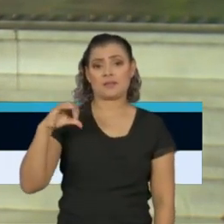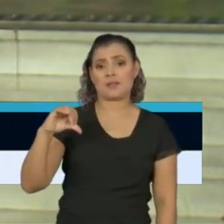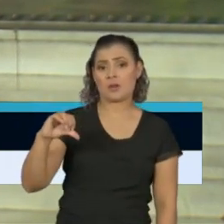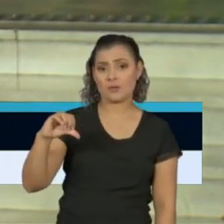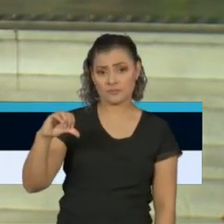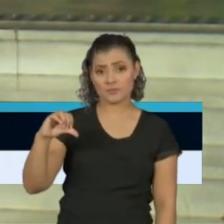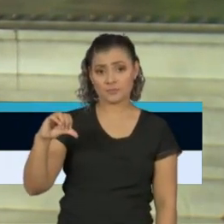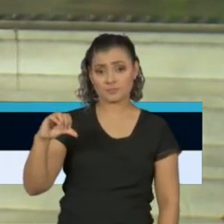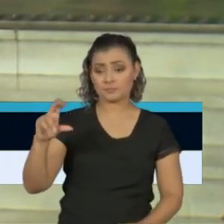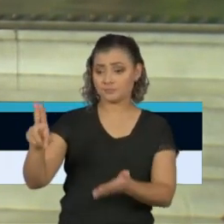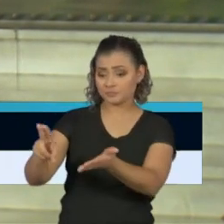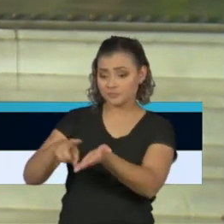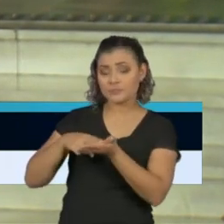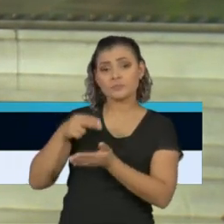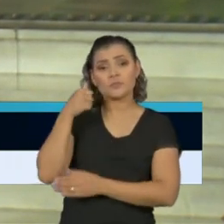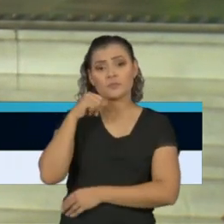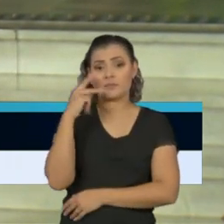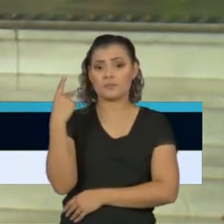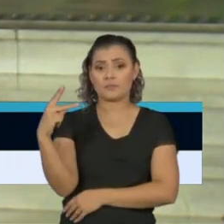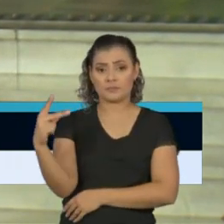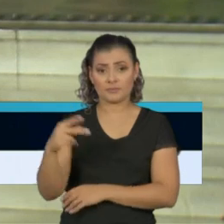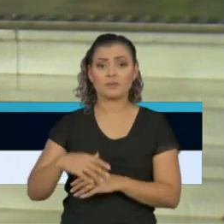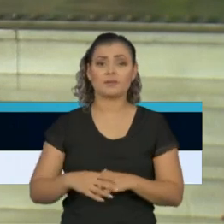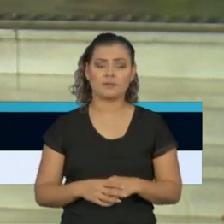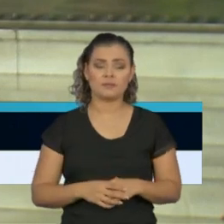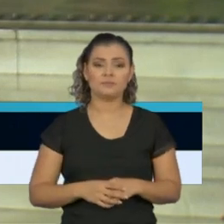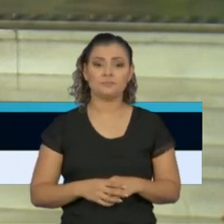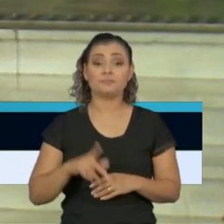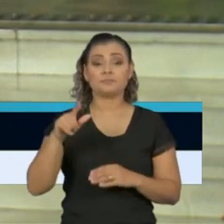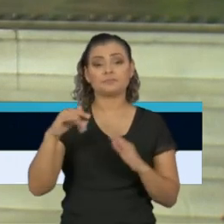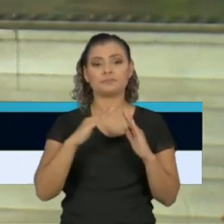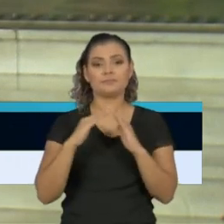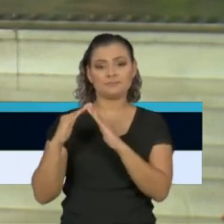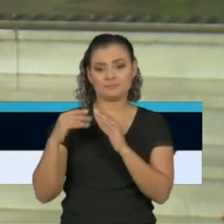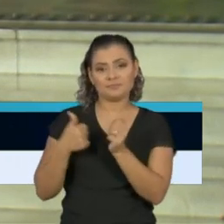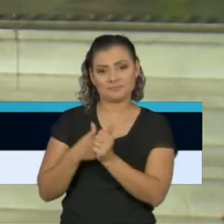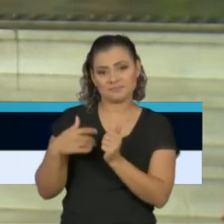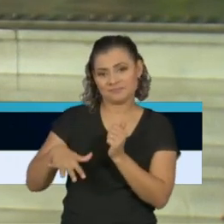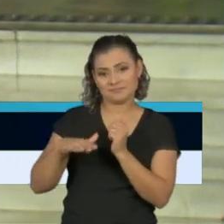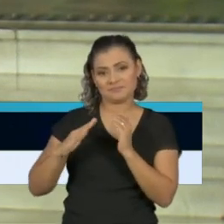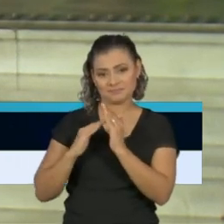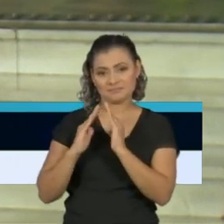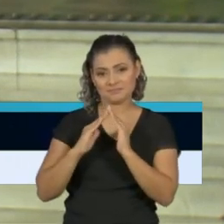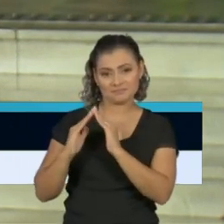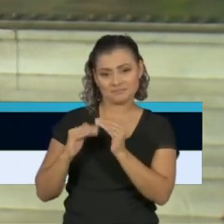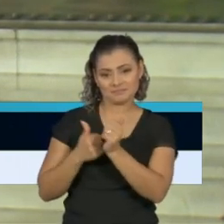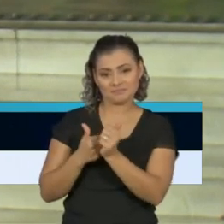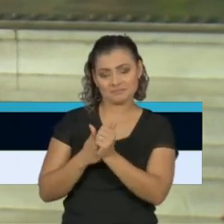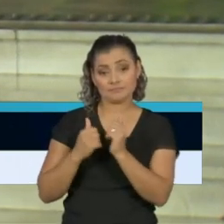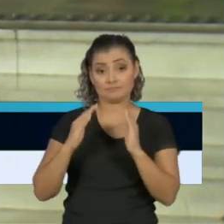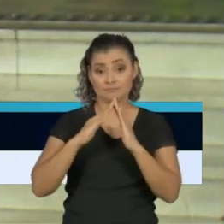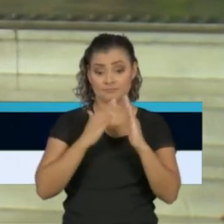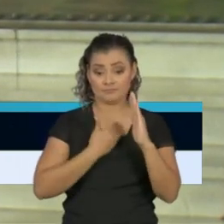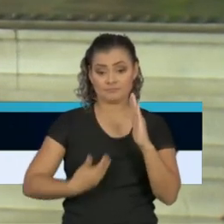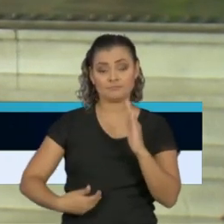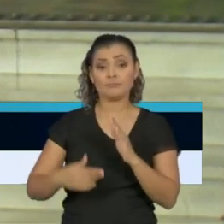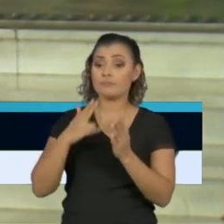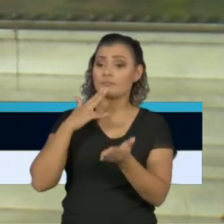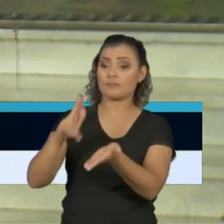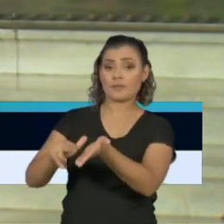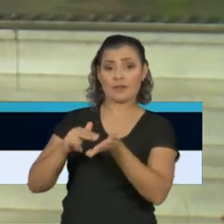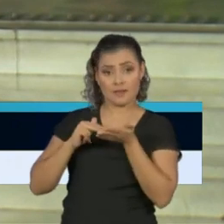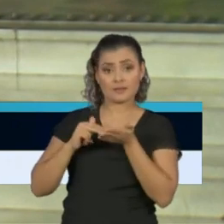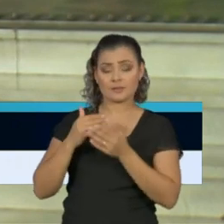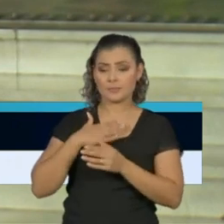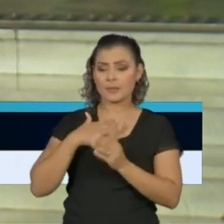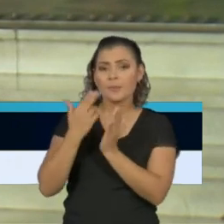foi encaminhada pela sua mãe. Ela é vizinha aqui do Palácio dos Bandeirantes, me mandou uma cartinha